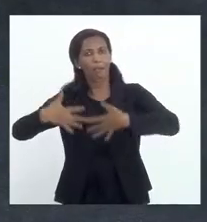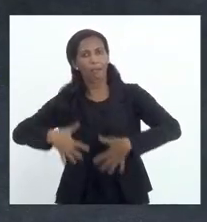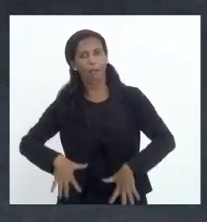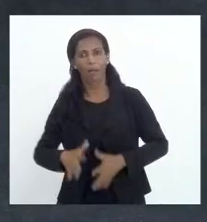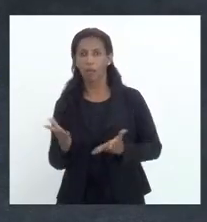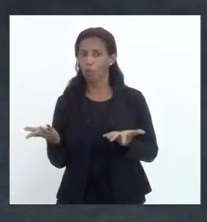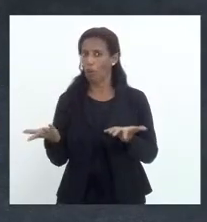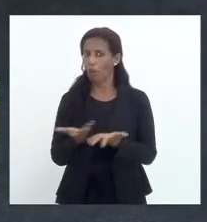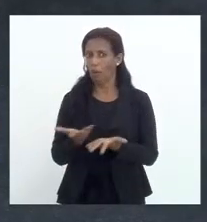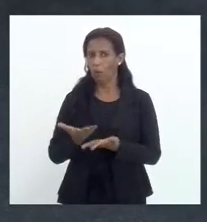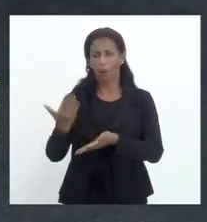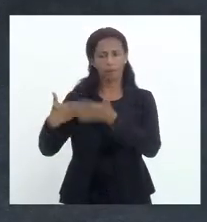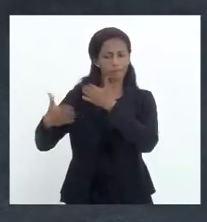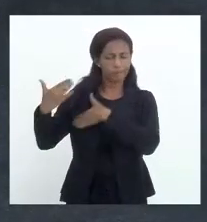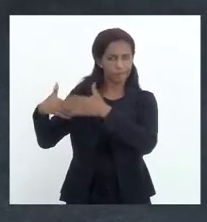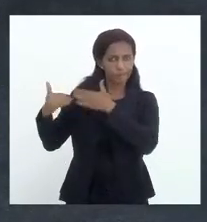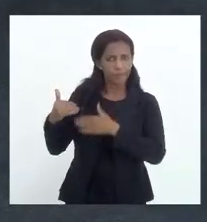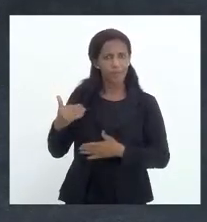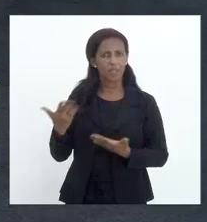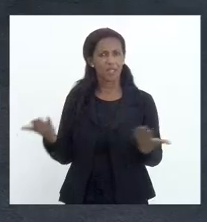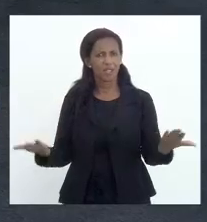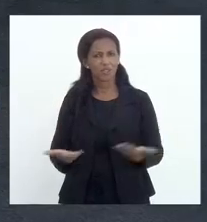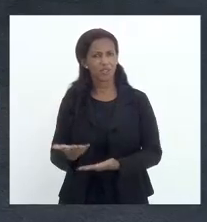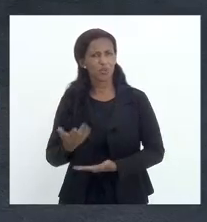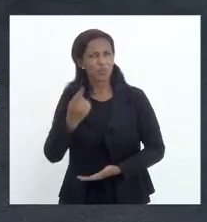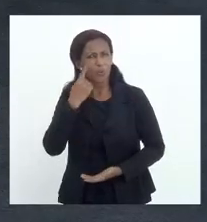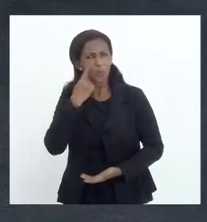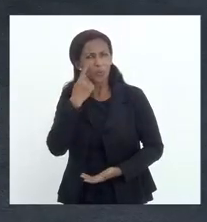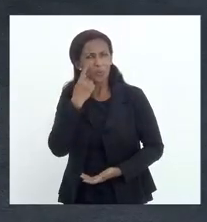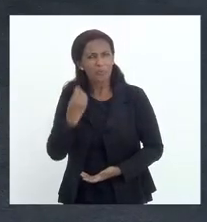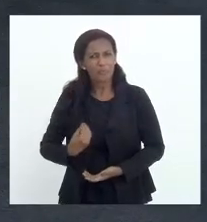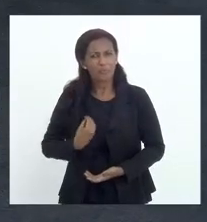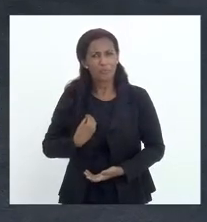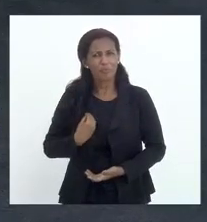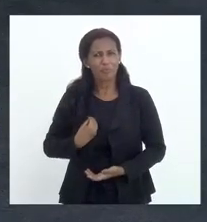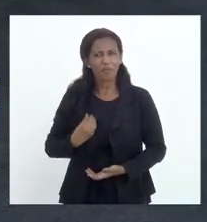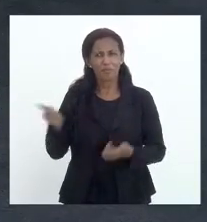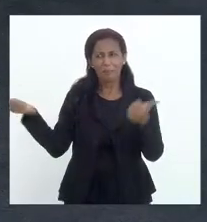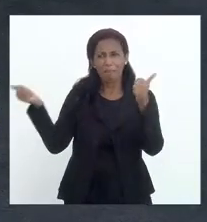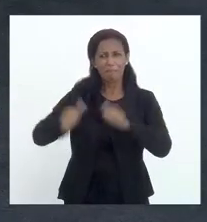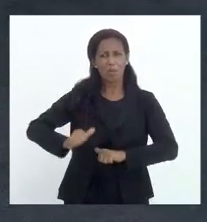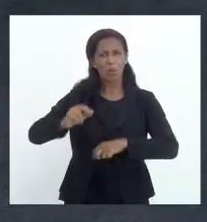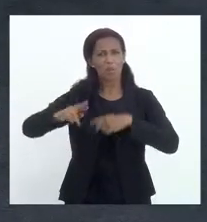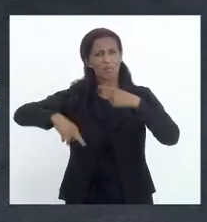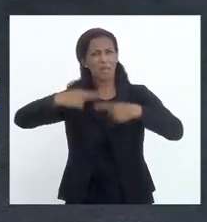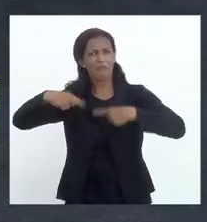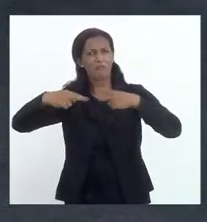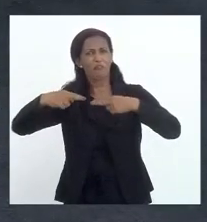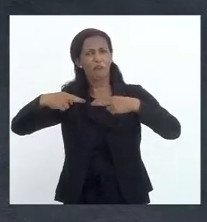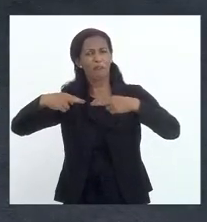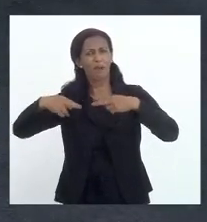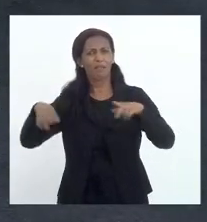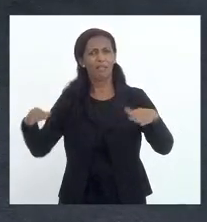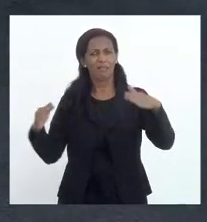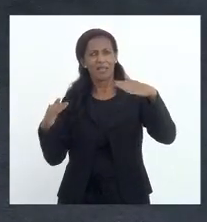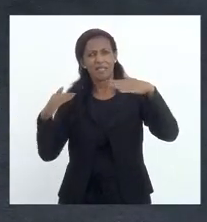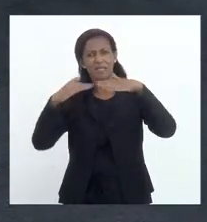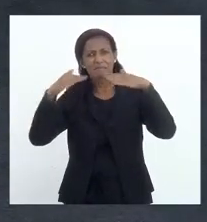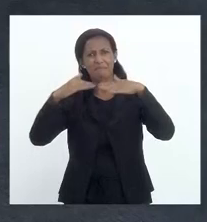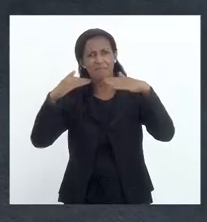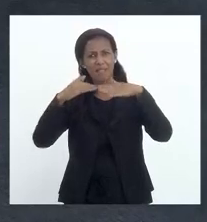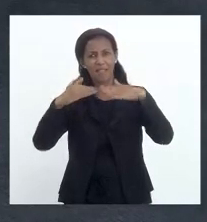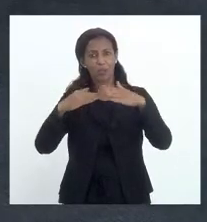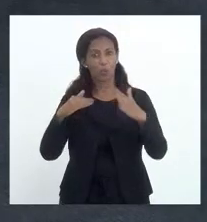é de agora, já há algum tempo, e a gente hoje vive o pior ataque com essa reforma, com esse teto, porque a gente encarou o último